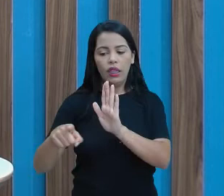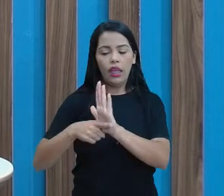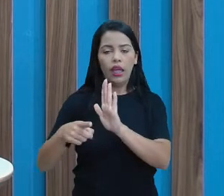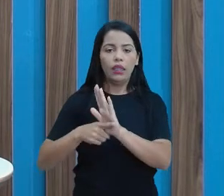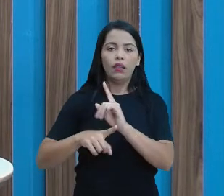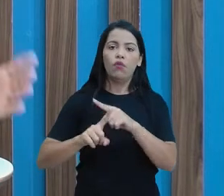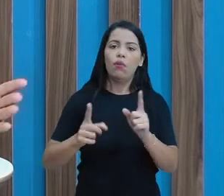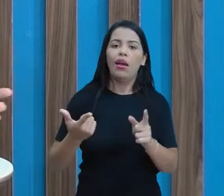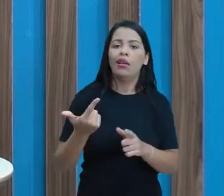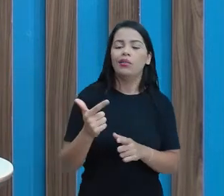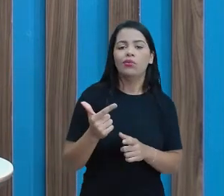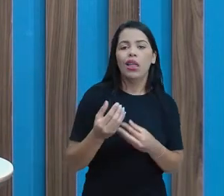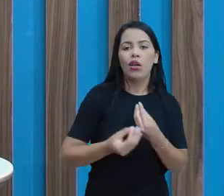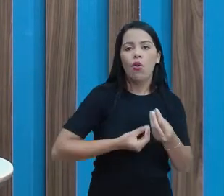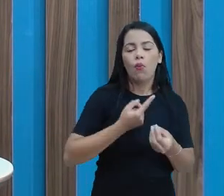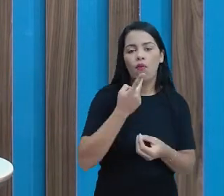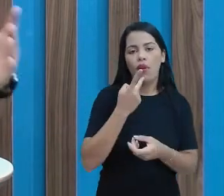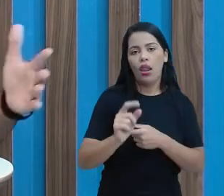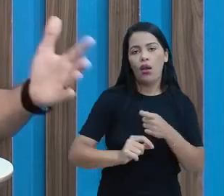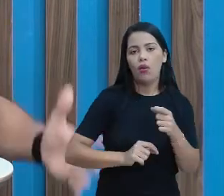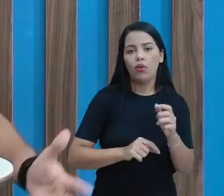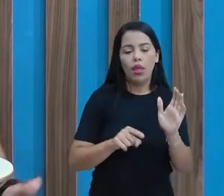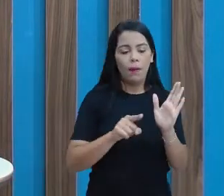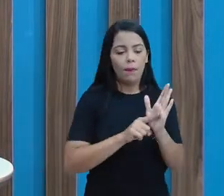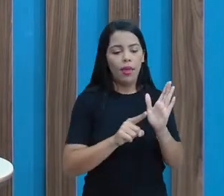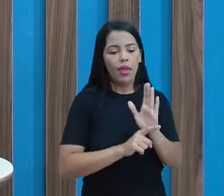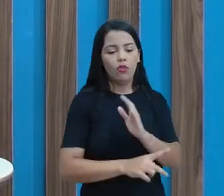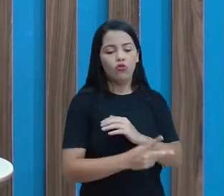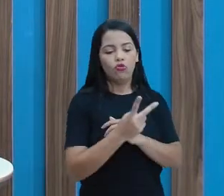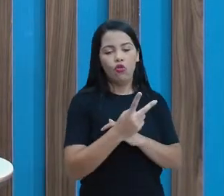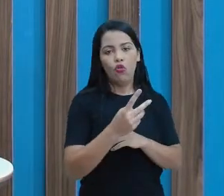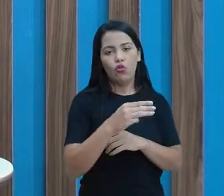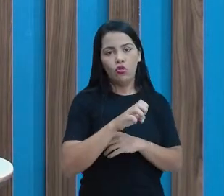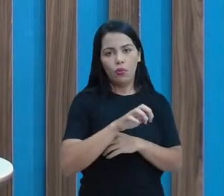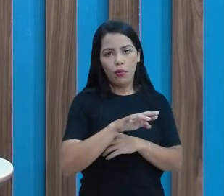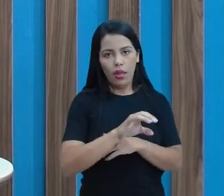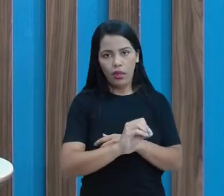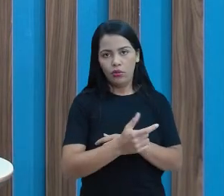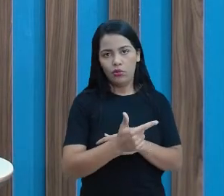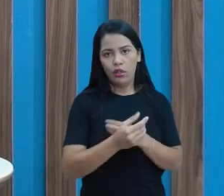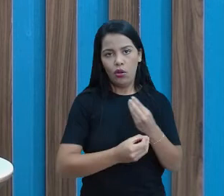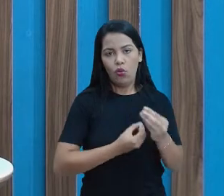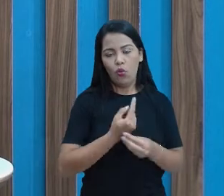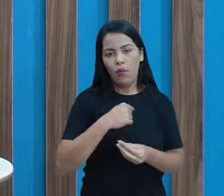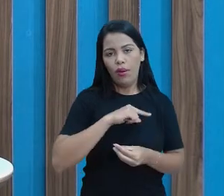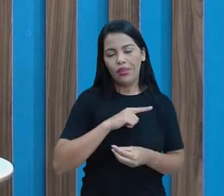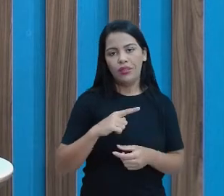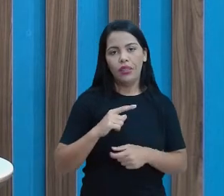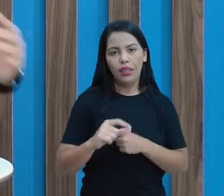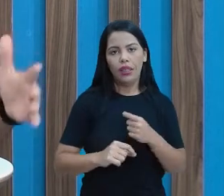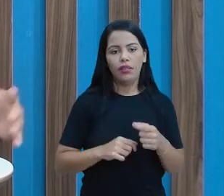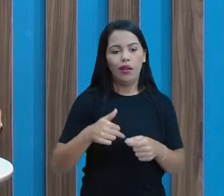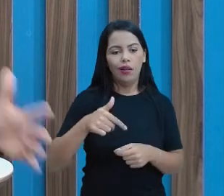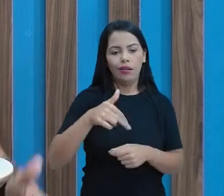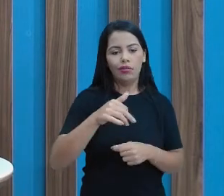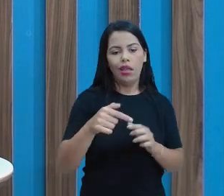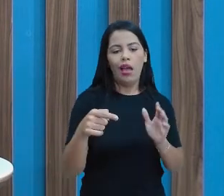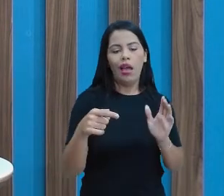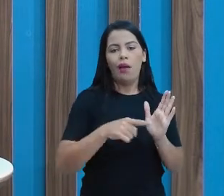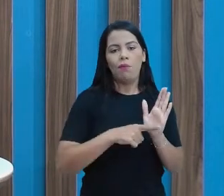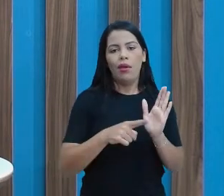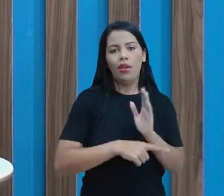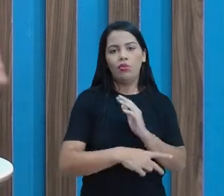que um segmento lá mede menos 2 metros, certo? Não tem como a gente andar menos 5